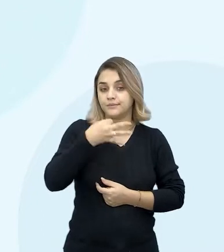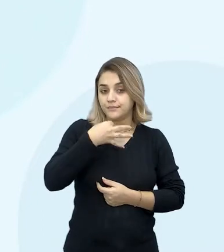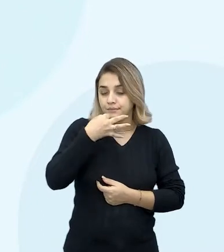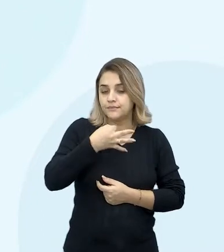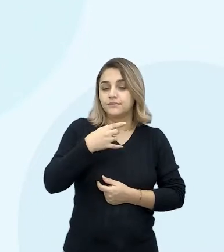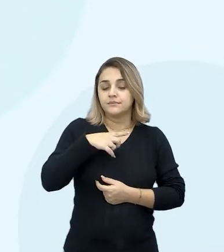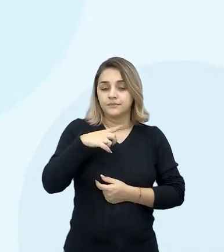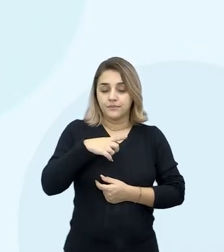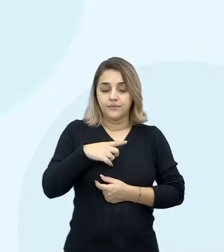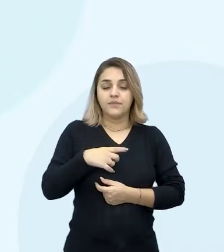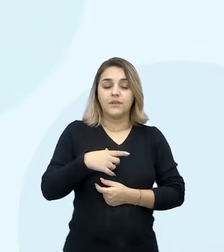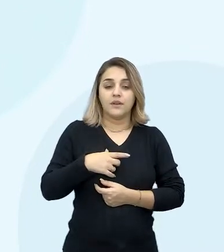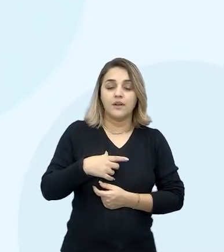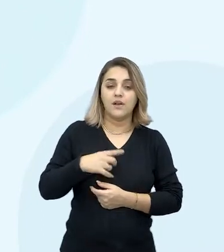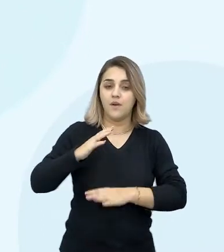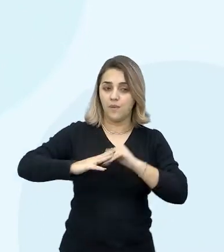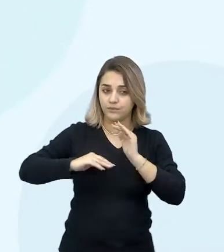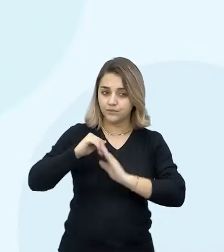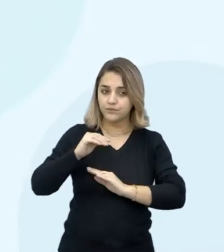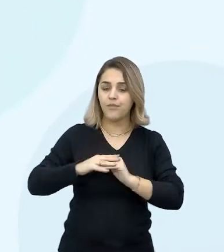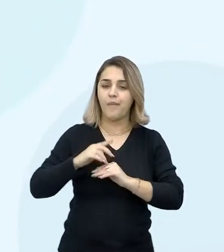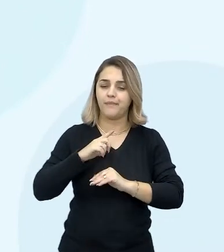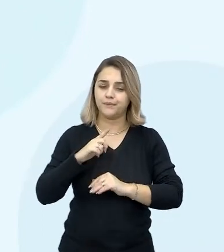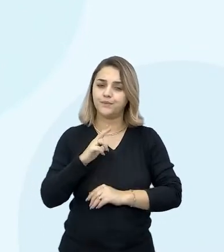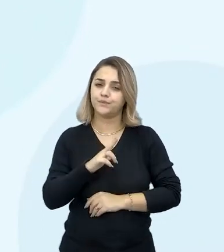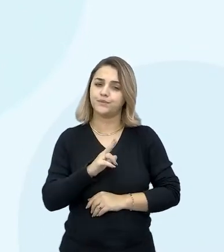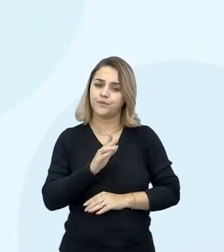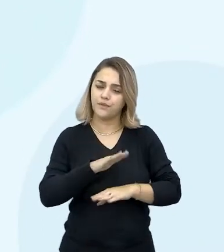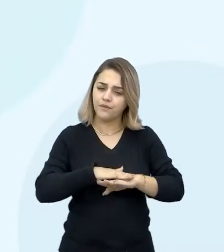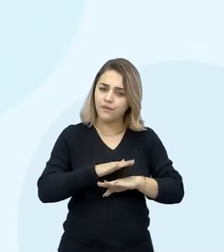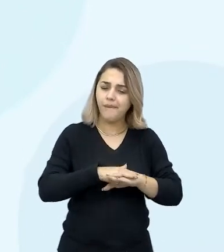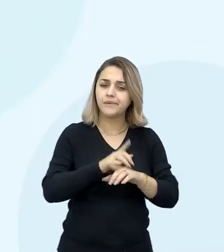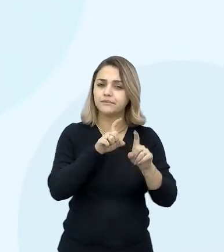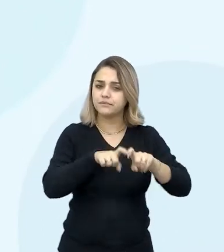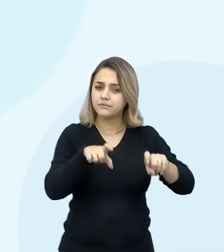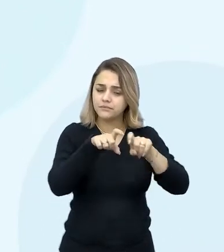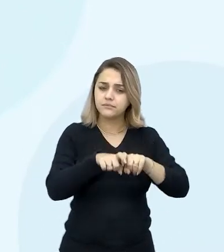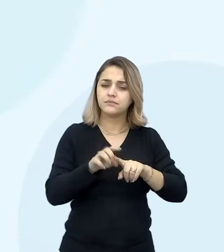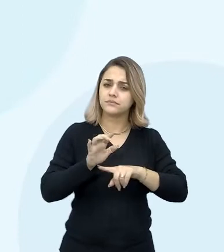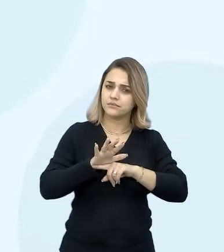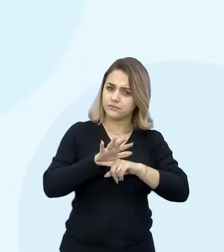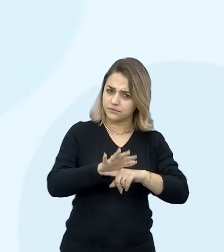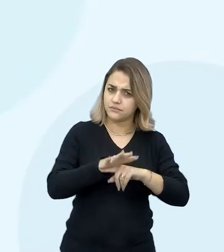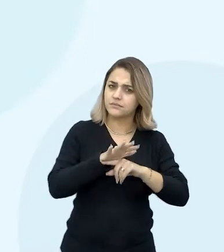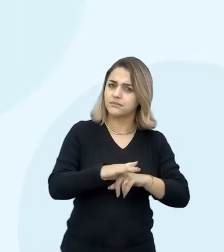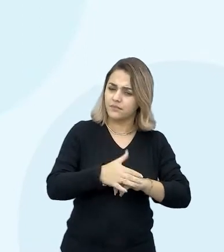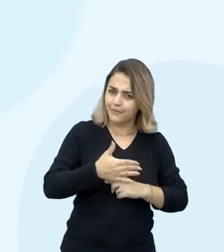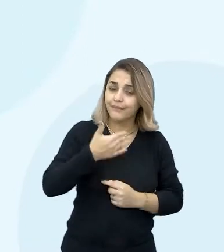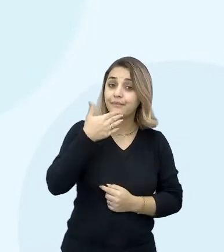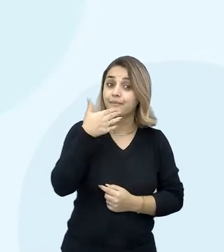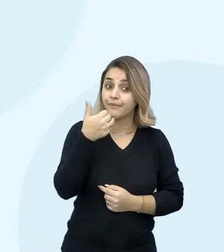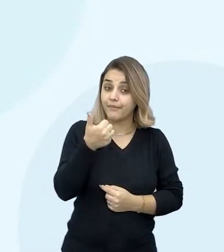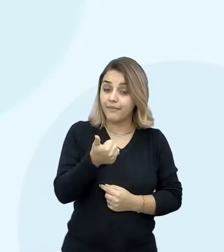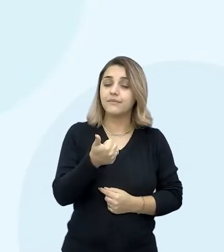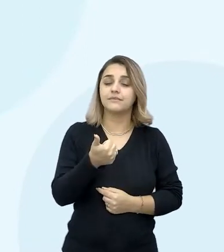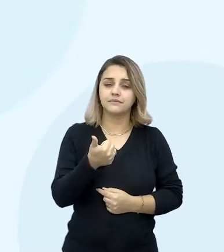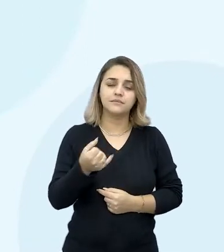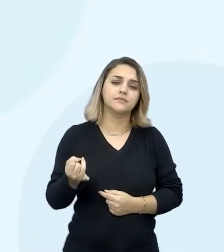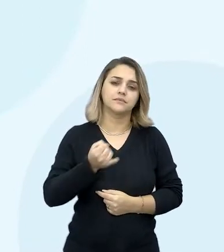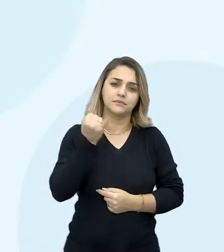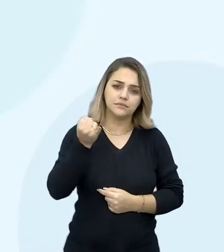transações mediadas por computador permitiram melhorias significativas na forma como